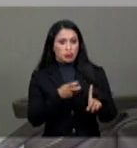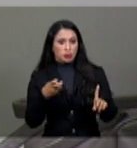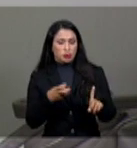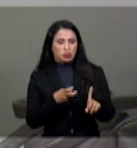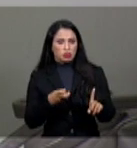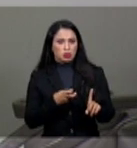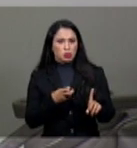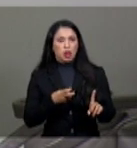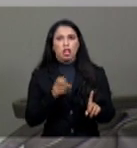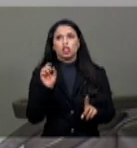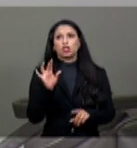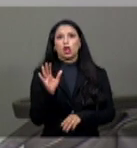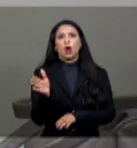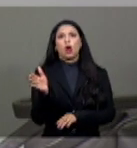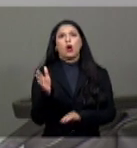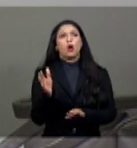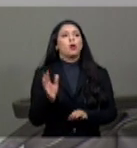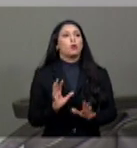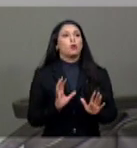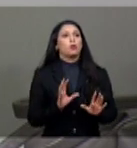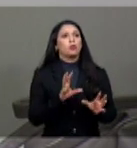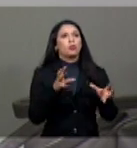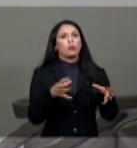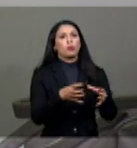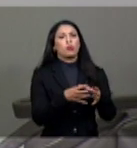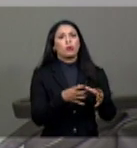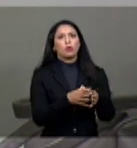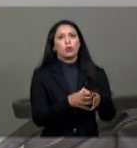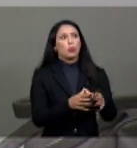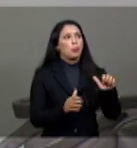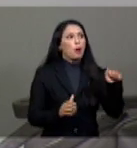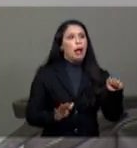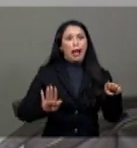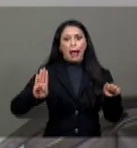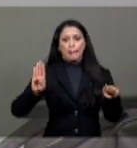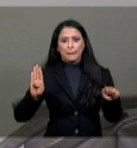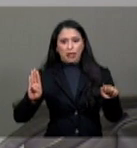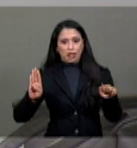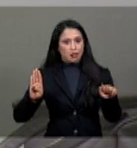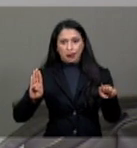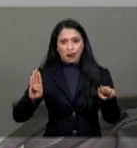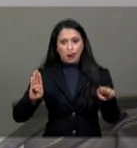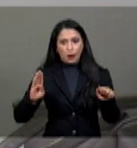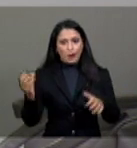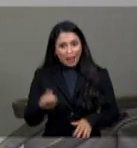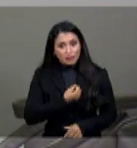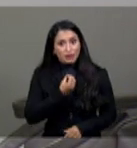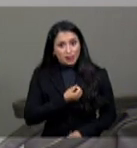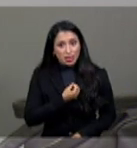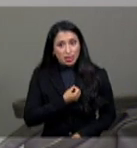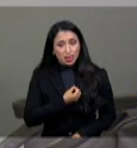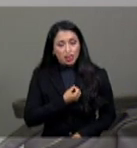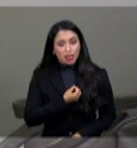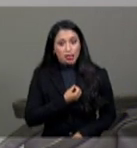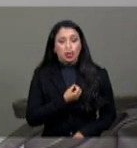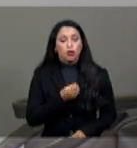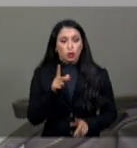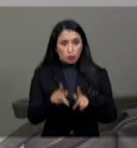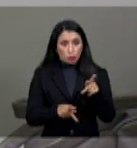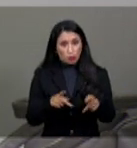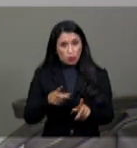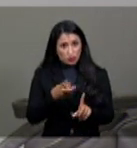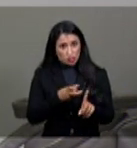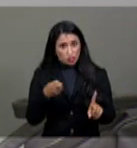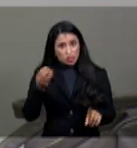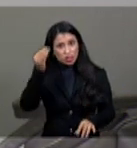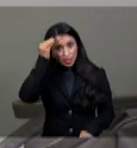ideologia, não é uma bandeira de partido A, partido B, é a luta pela vida. Porque, para nós, povos indígenas, o território está